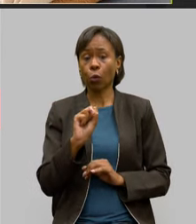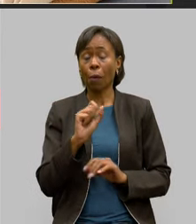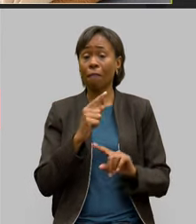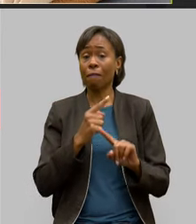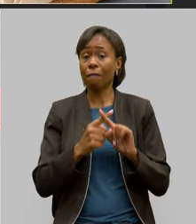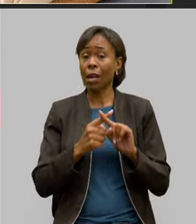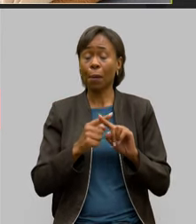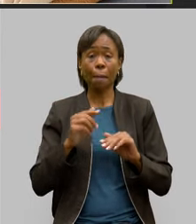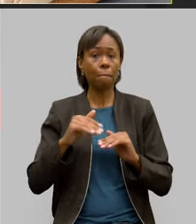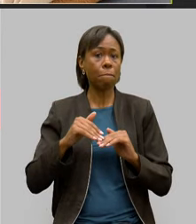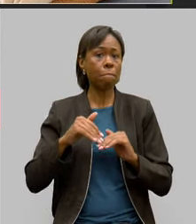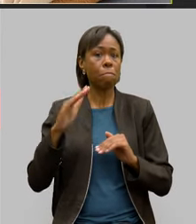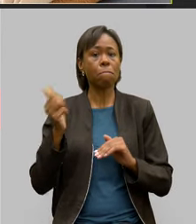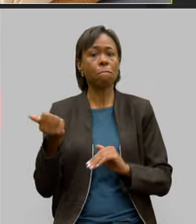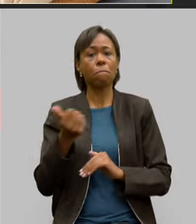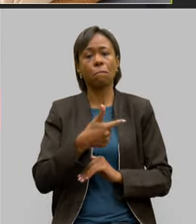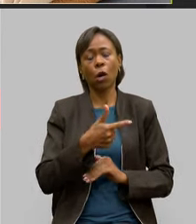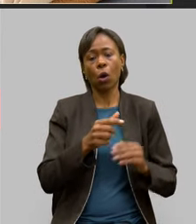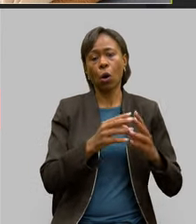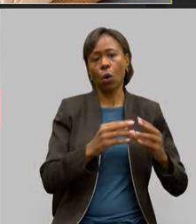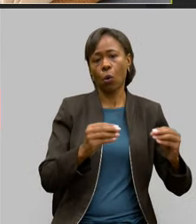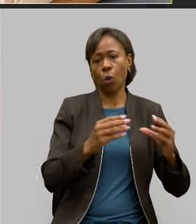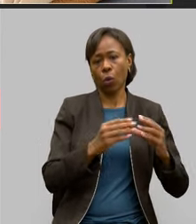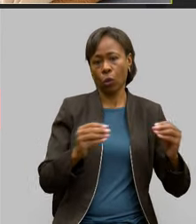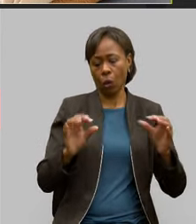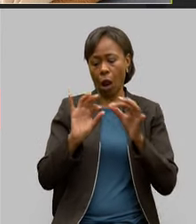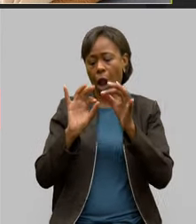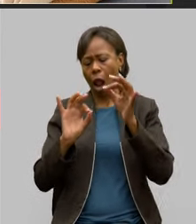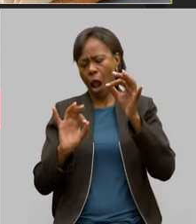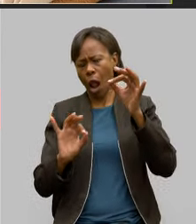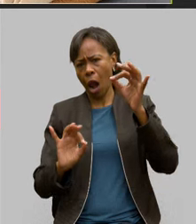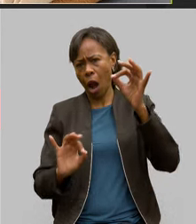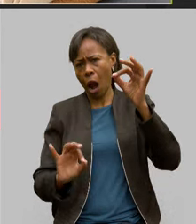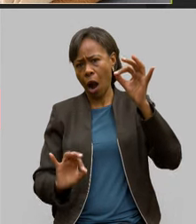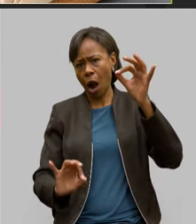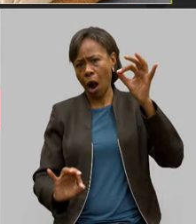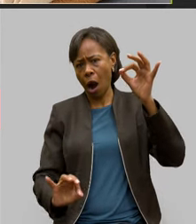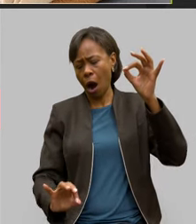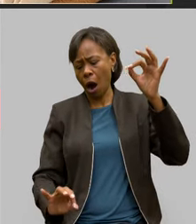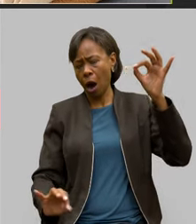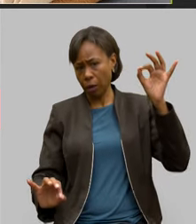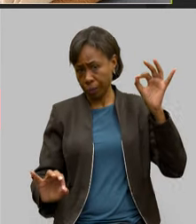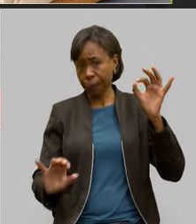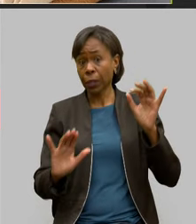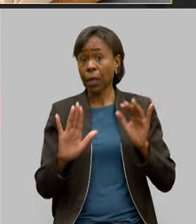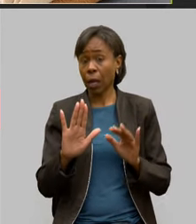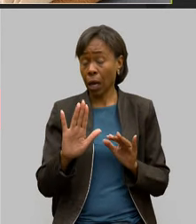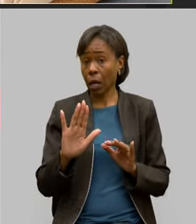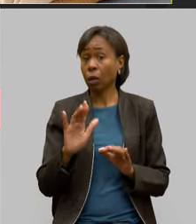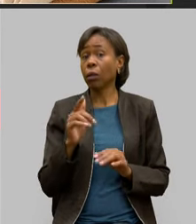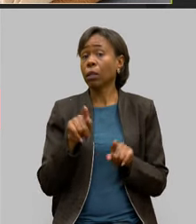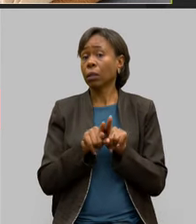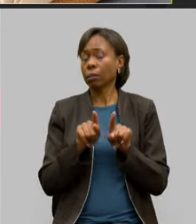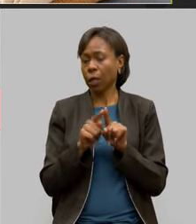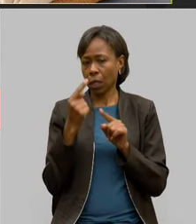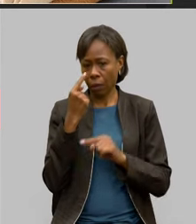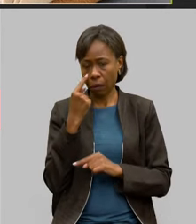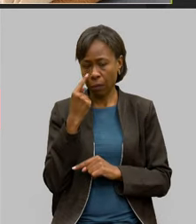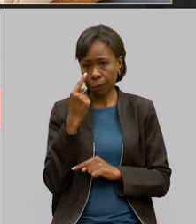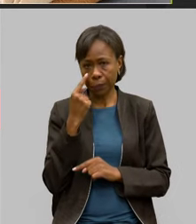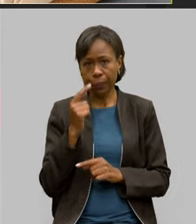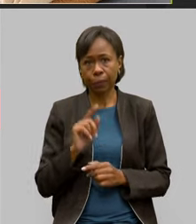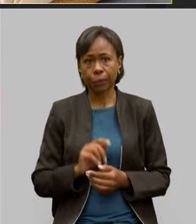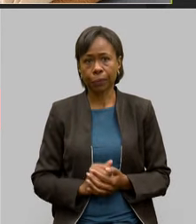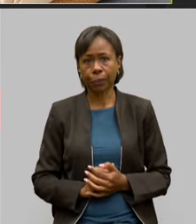o o algodão perfeito Além disso se nós caminharmos um pouquinho mais vocês vão ver essa parte